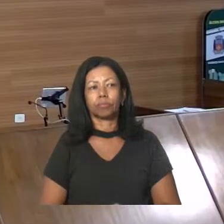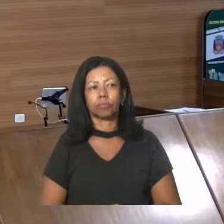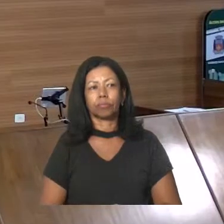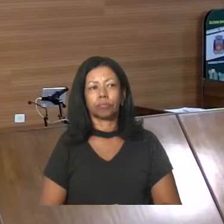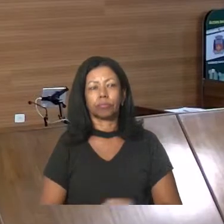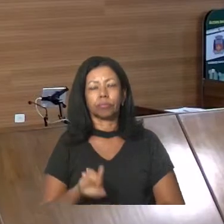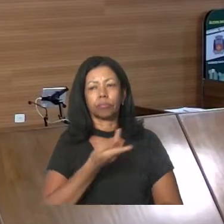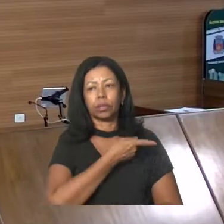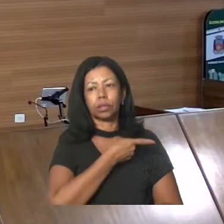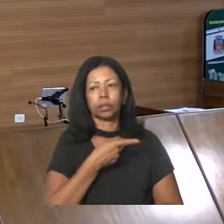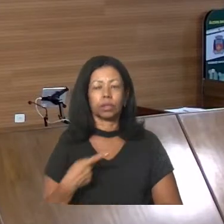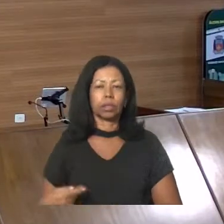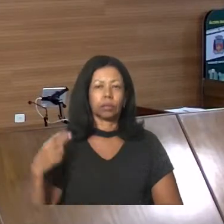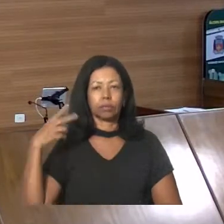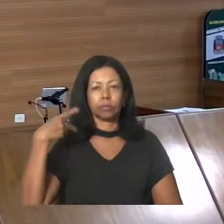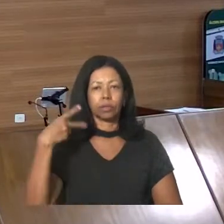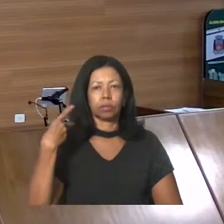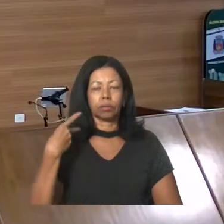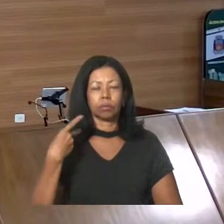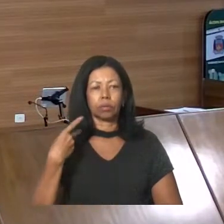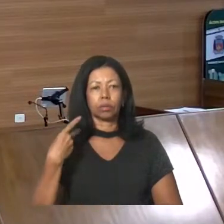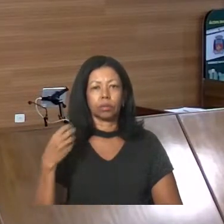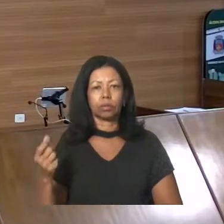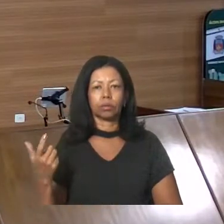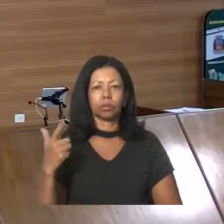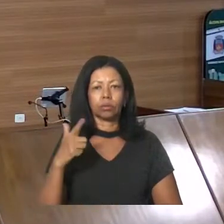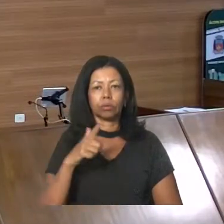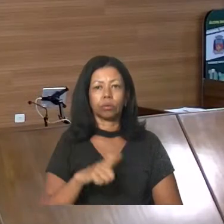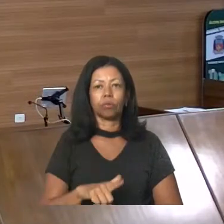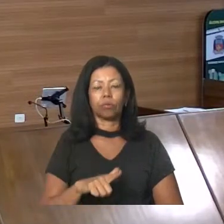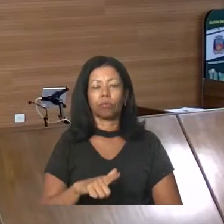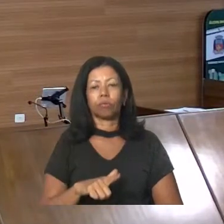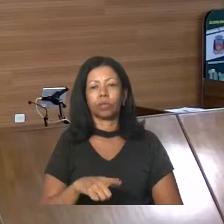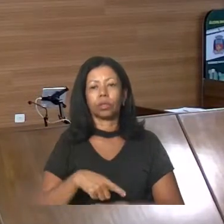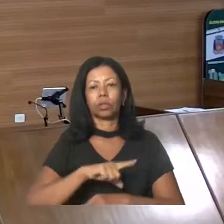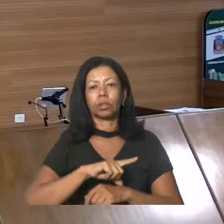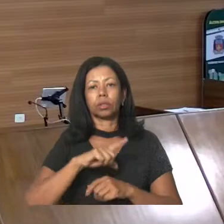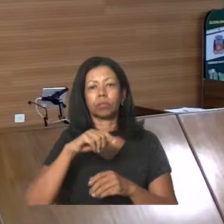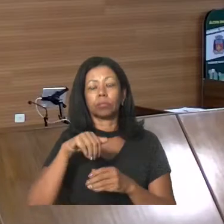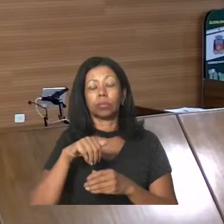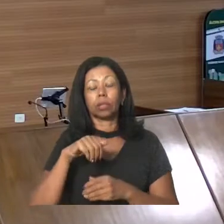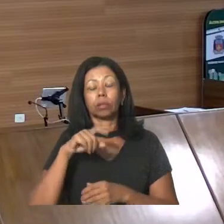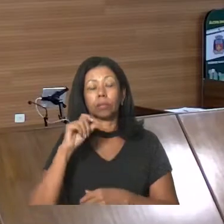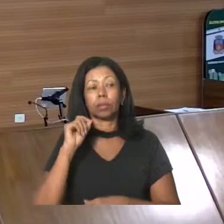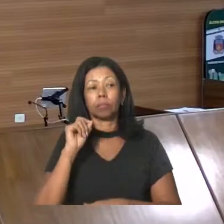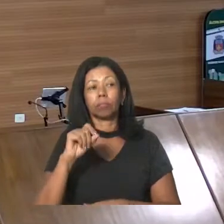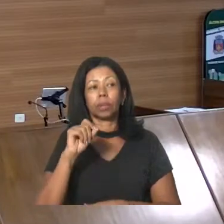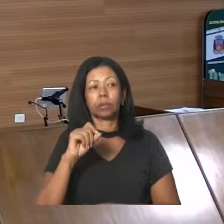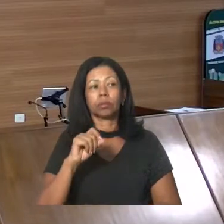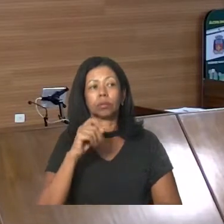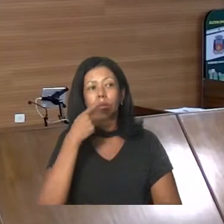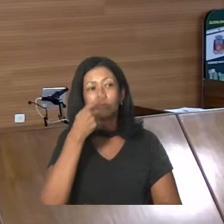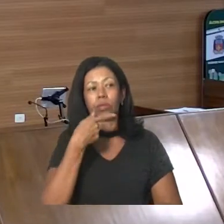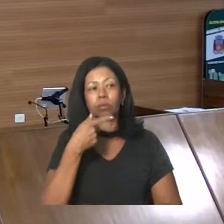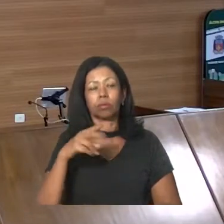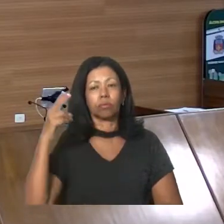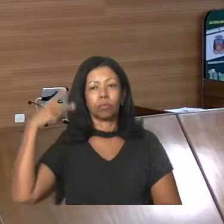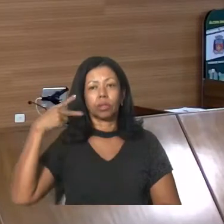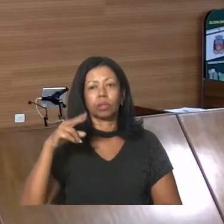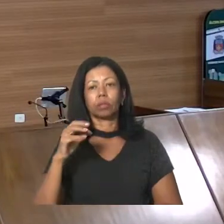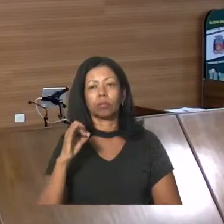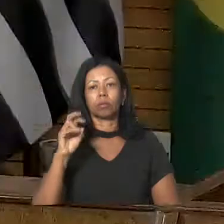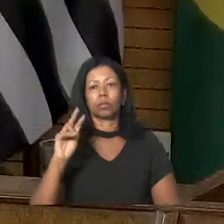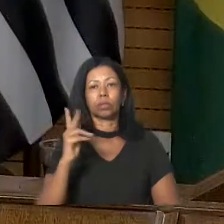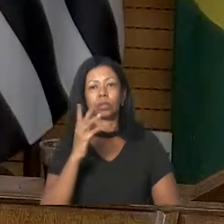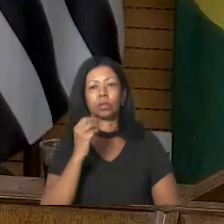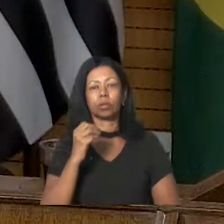Senhor presidente, senhores vereadores, mais uma vez, antecipadamente, eu acho que a fala do vereador Tinho, ela vem de encontro ao que o